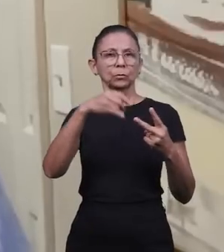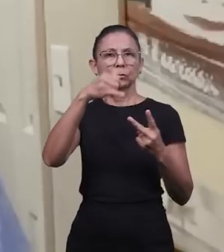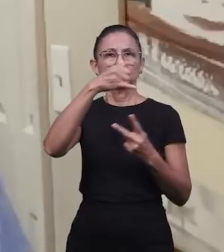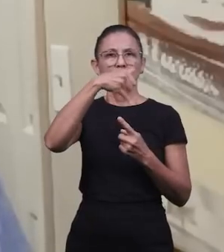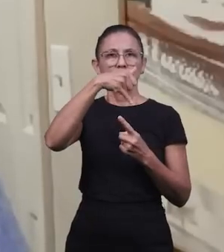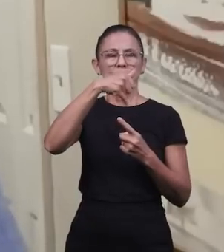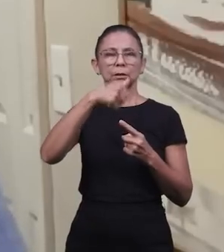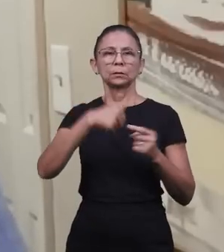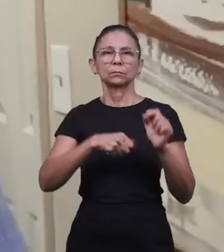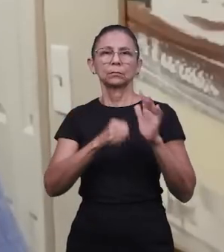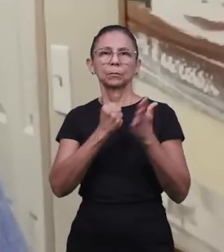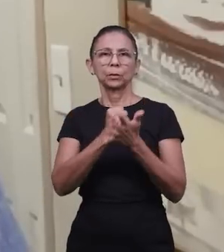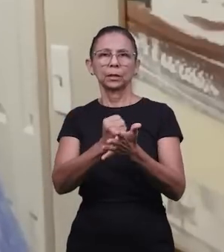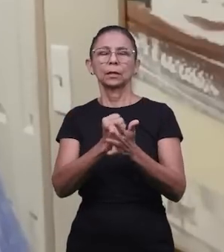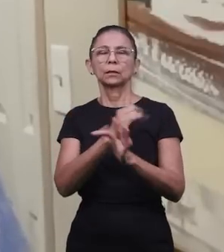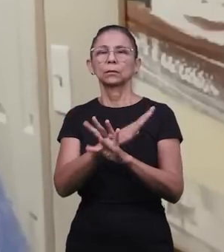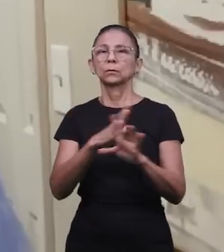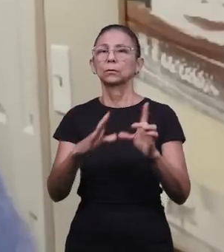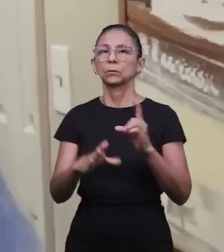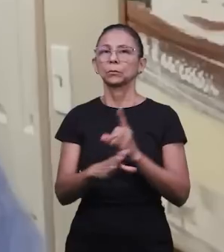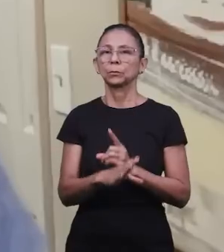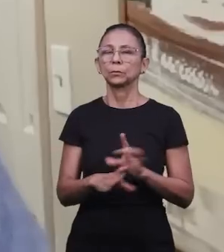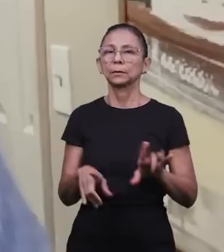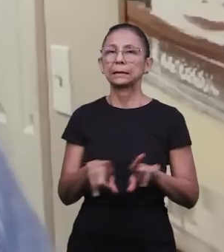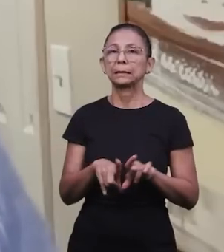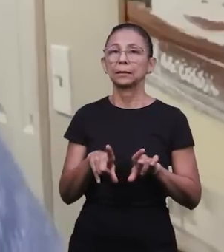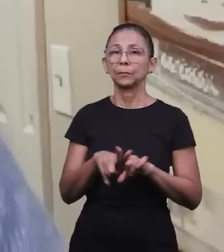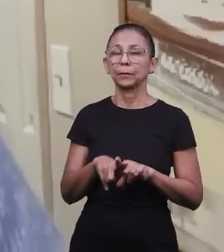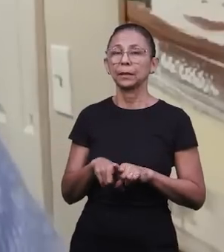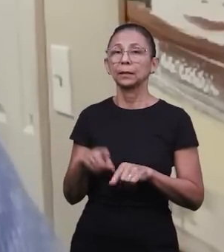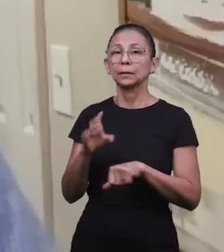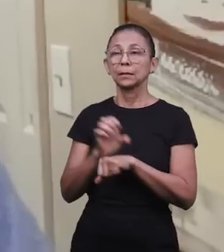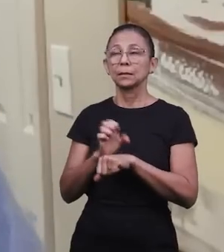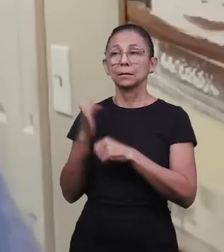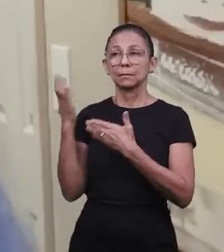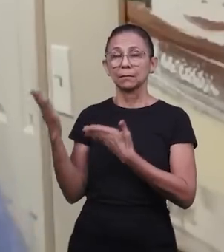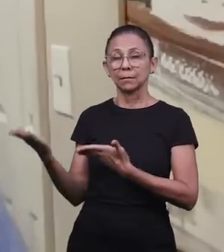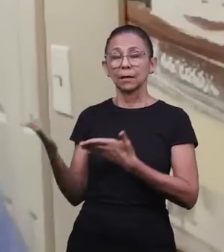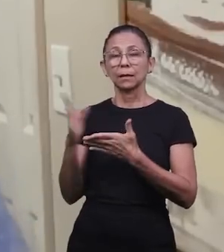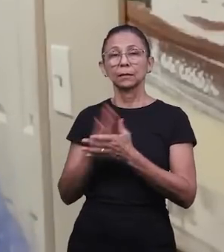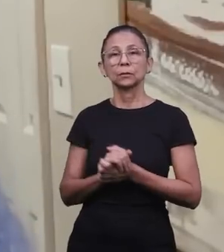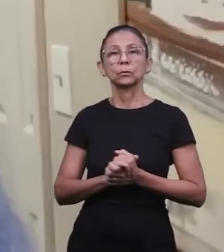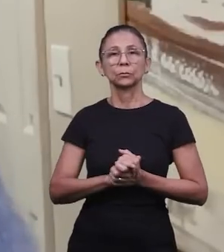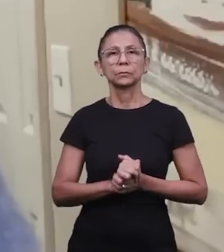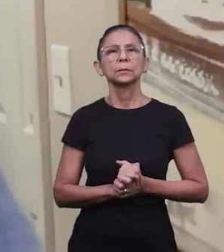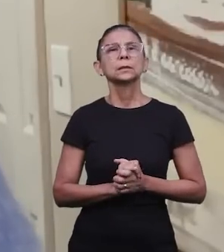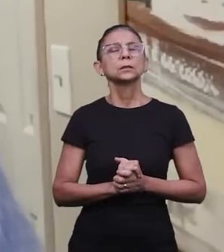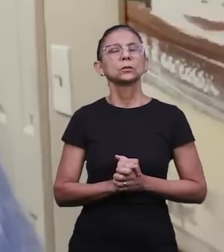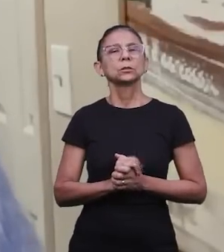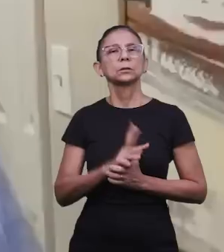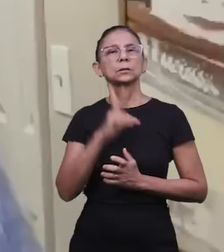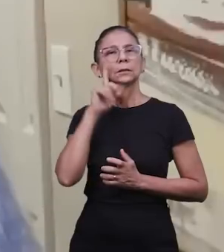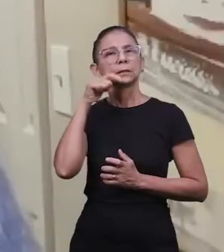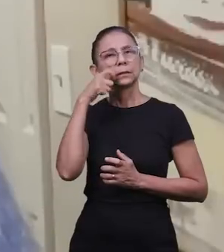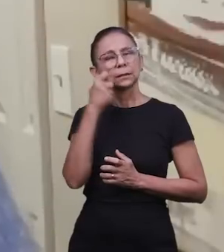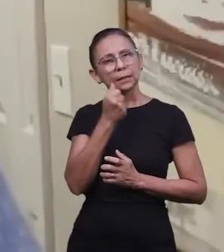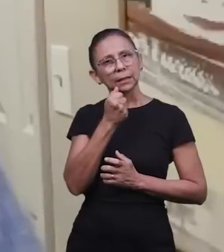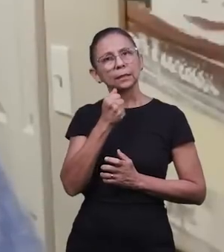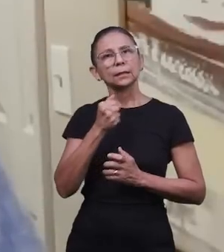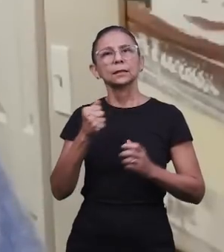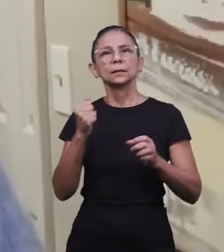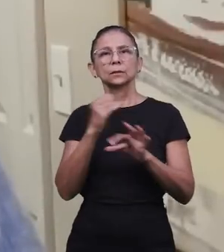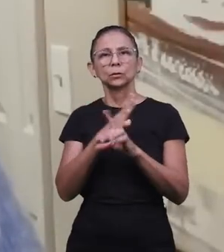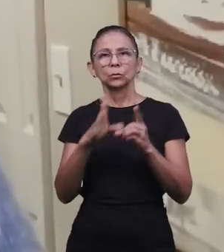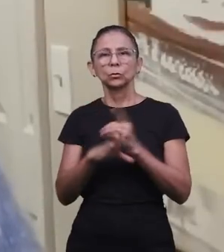Claro auxiliaram no culto. No estado da Geórgia, 34 irmãos participaram de um culto de glorificação e ceia